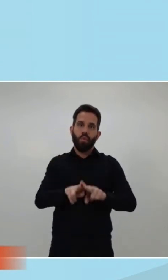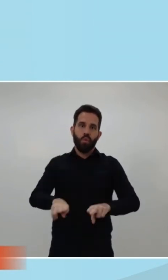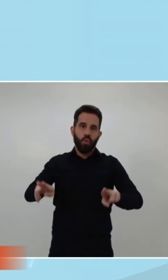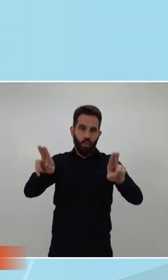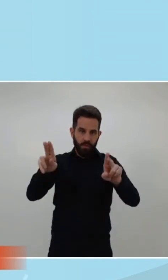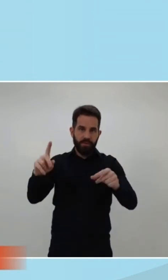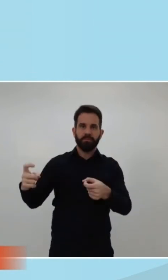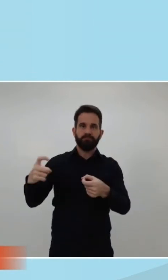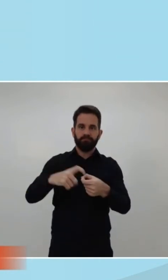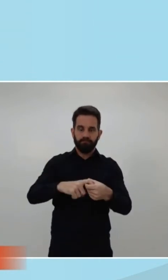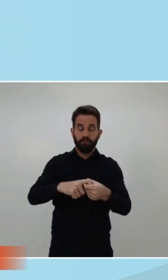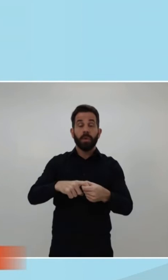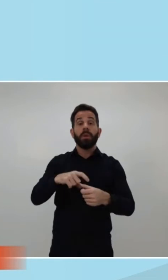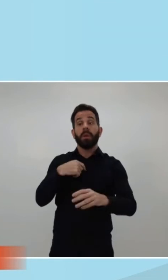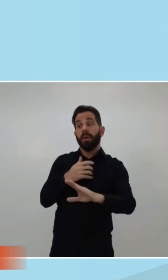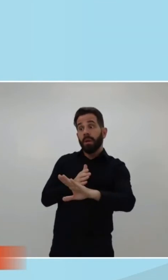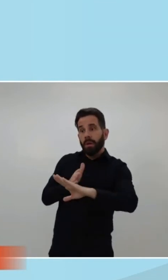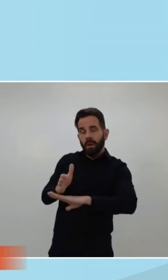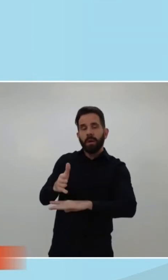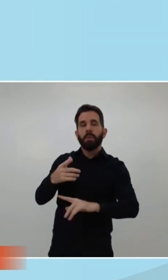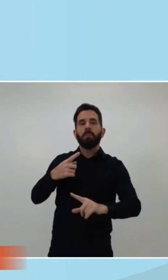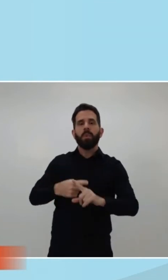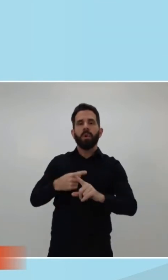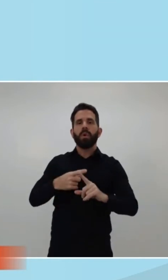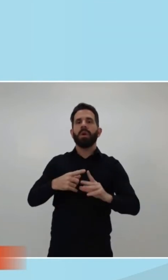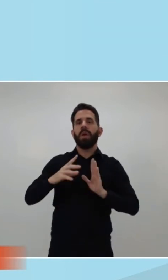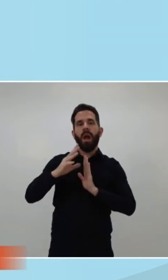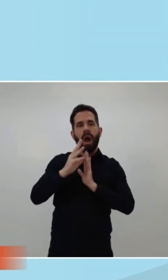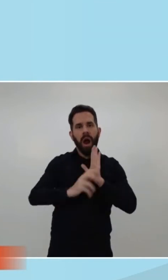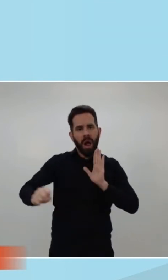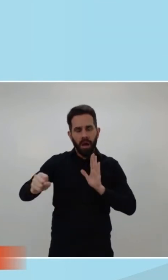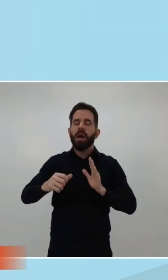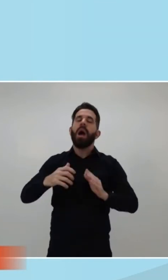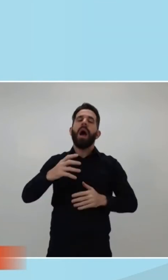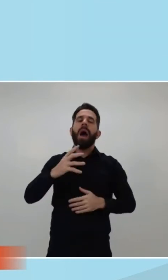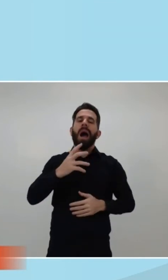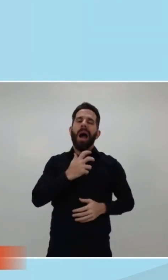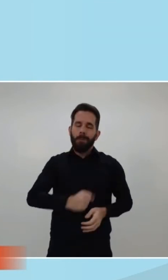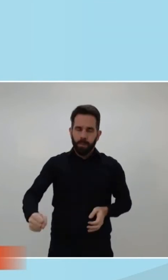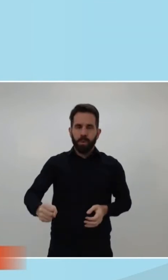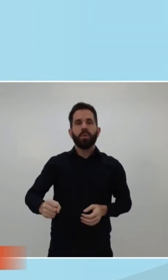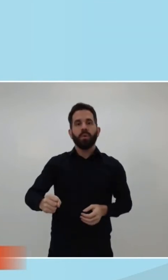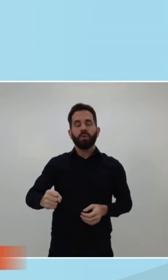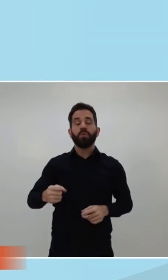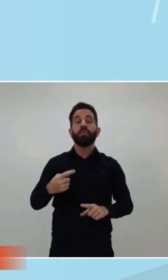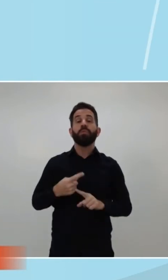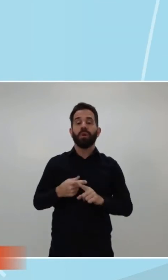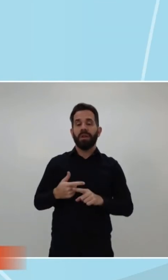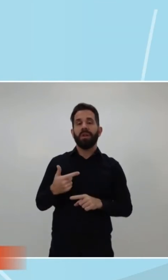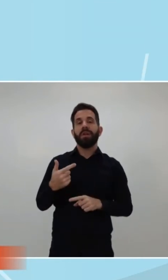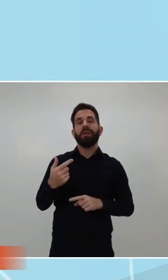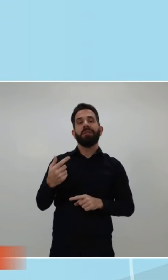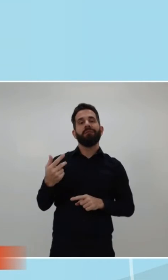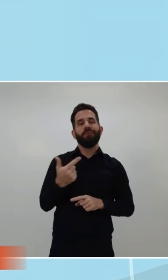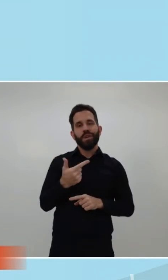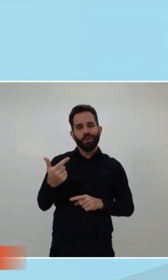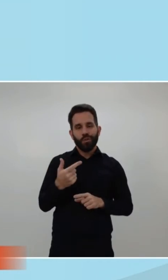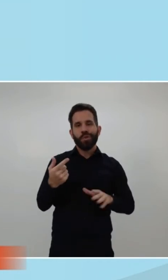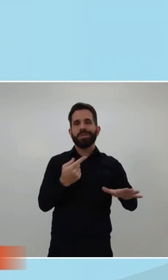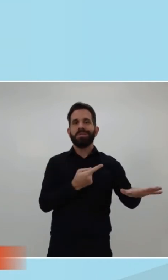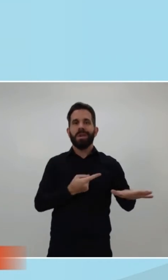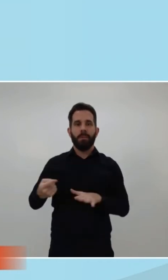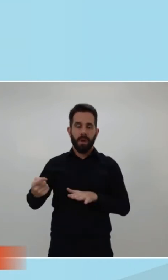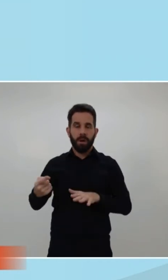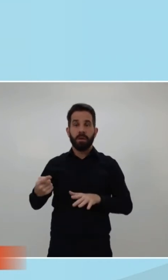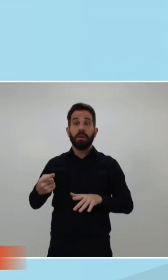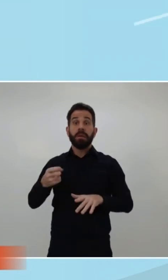para realizar o aborto com 22 semanas e 2 dias de gestação. Lembrando que o aborto é legal em caso de estupro